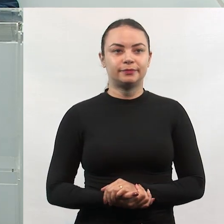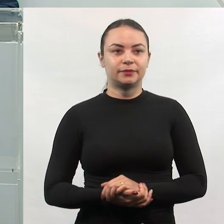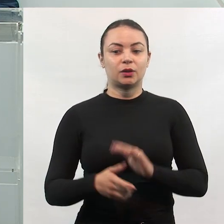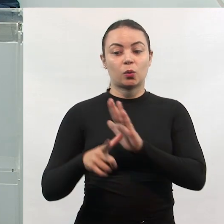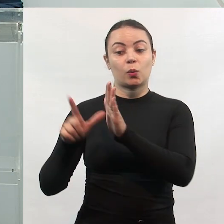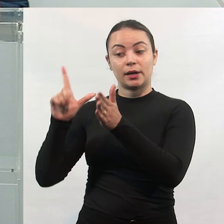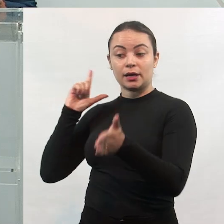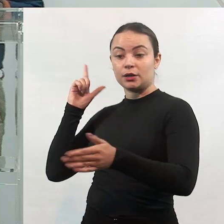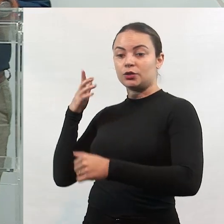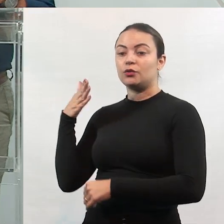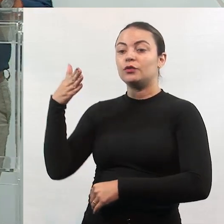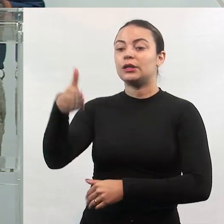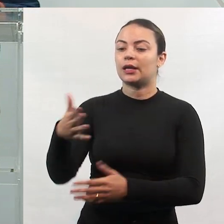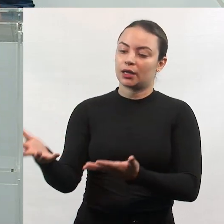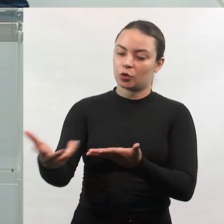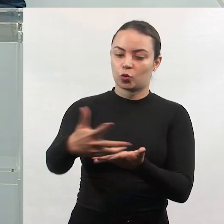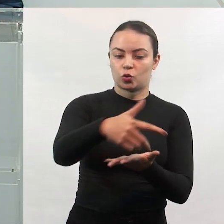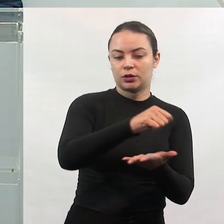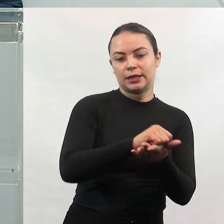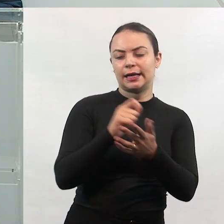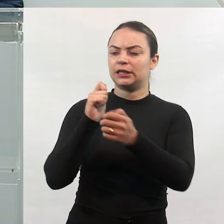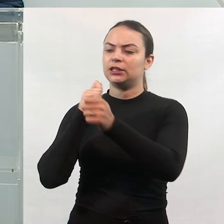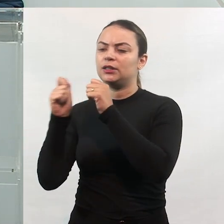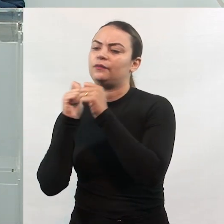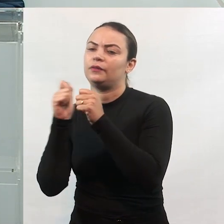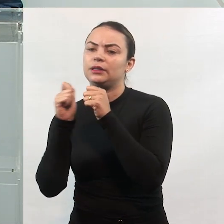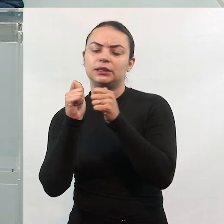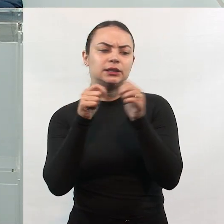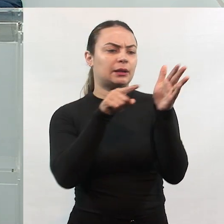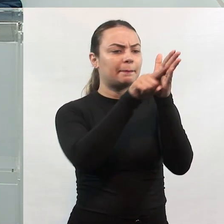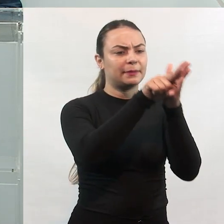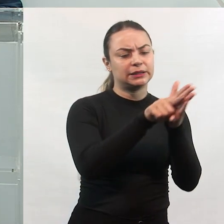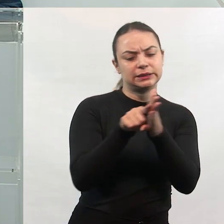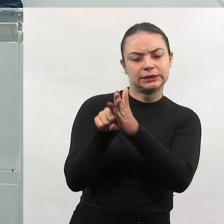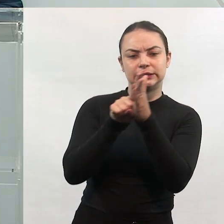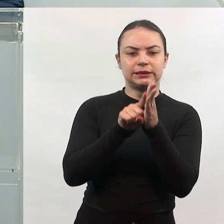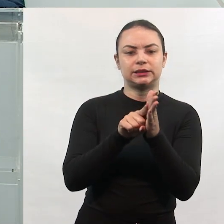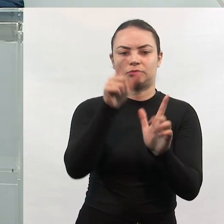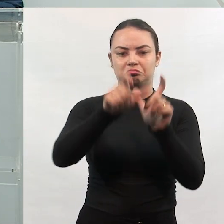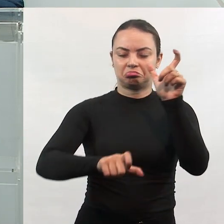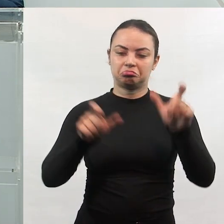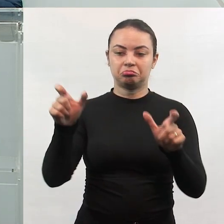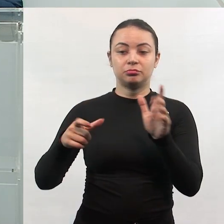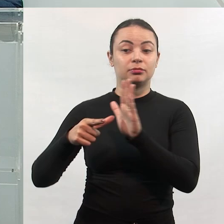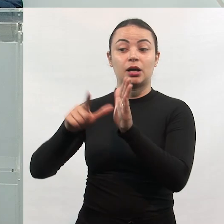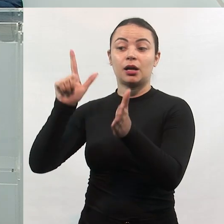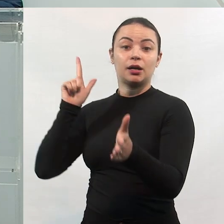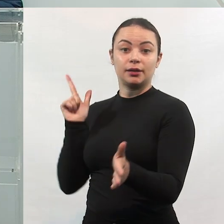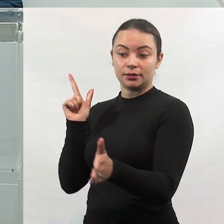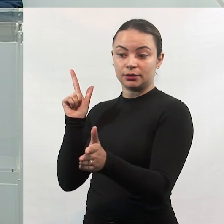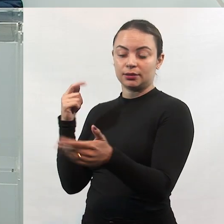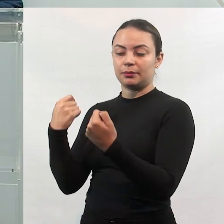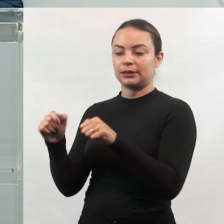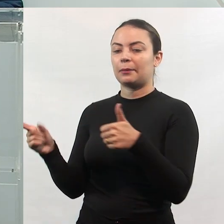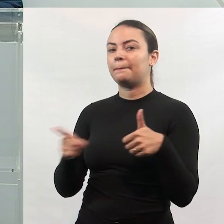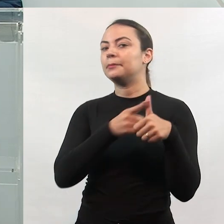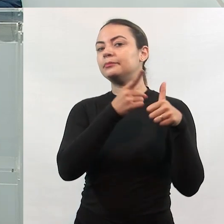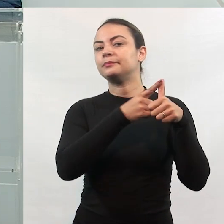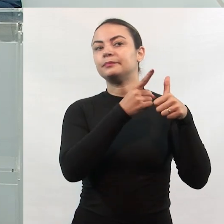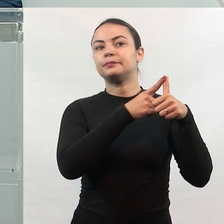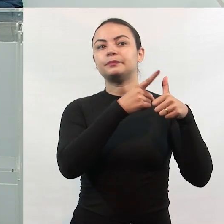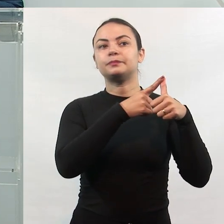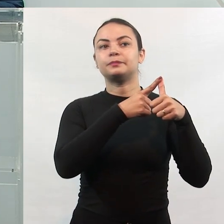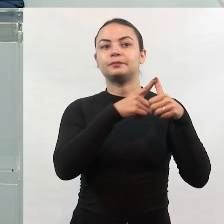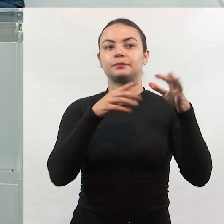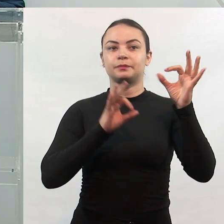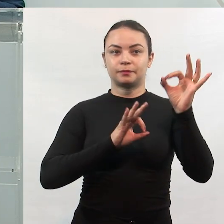de você fazer a pesquisa em si, né, você precisa previamente saber exatamente quais